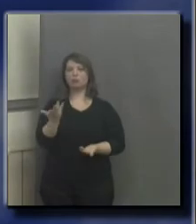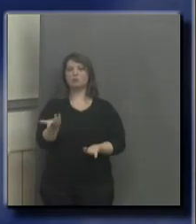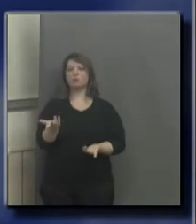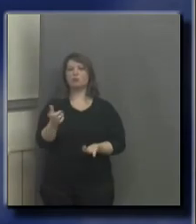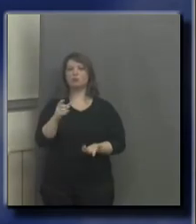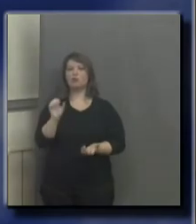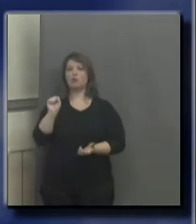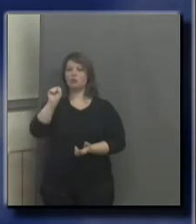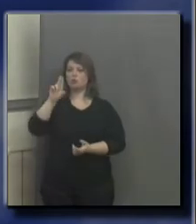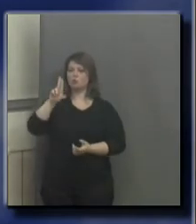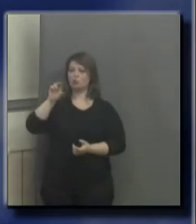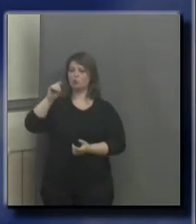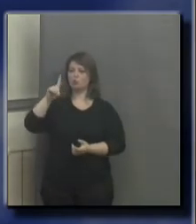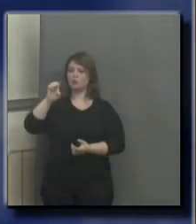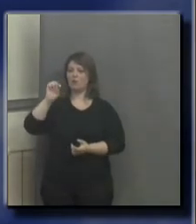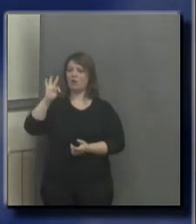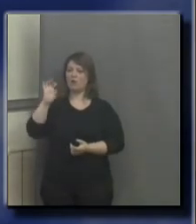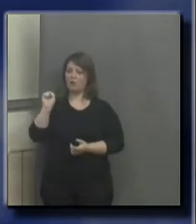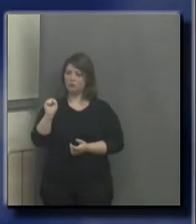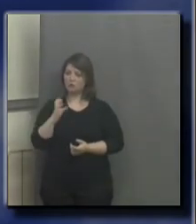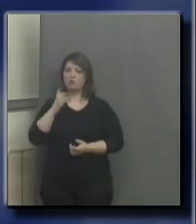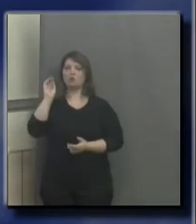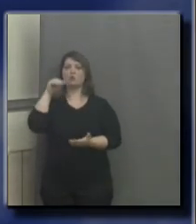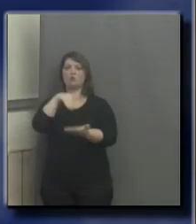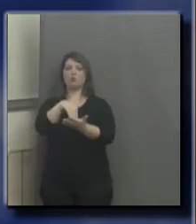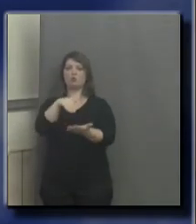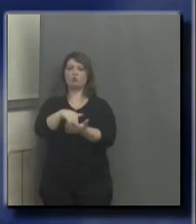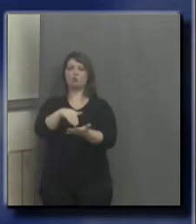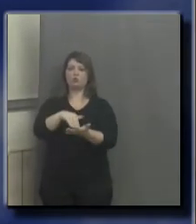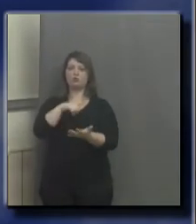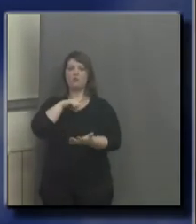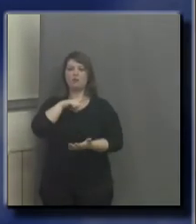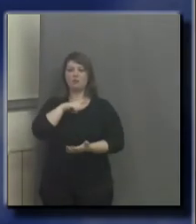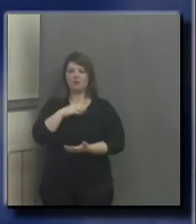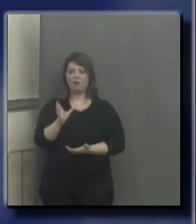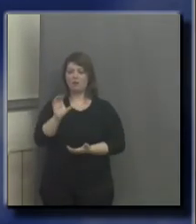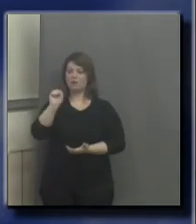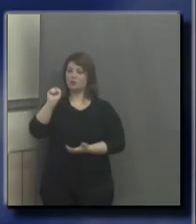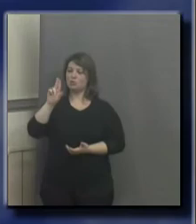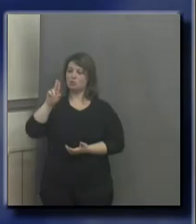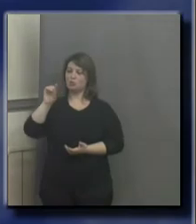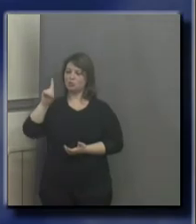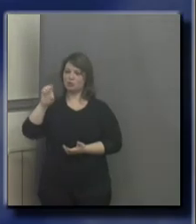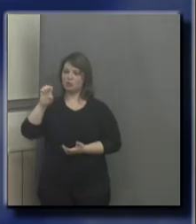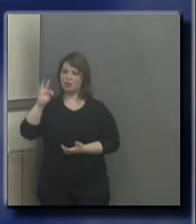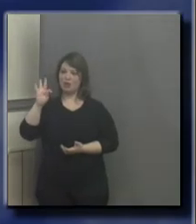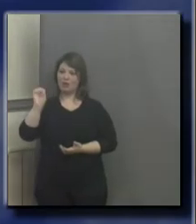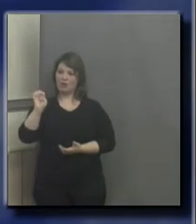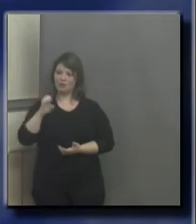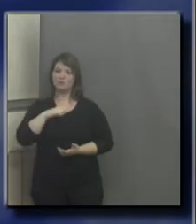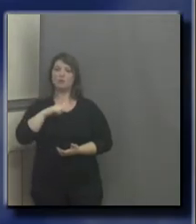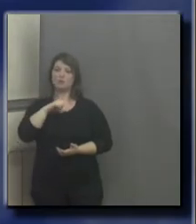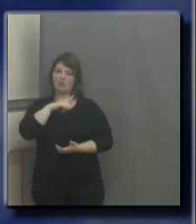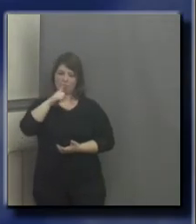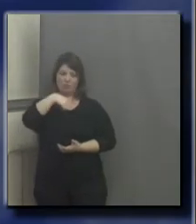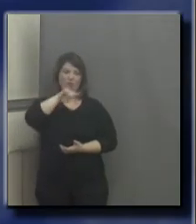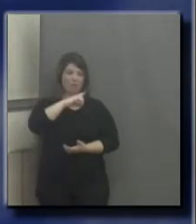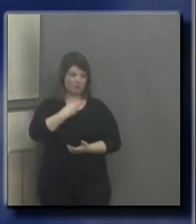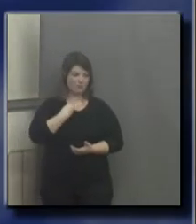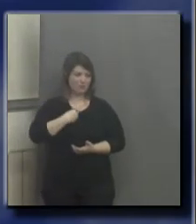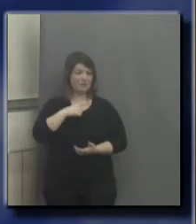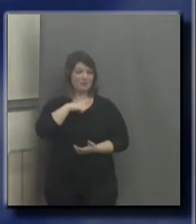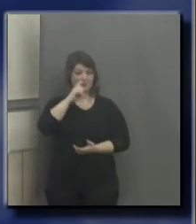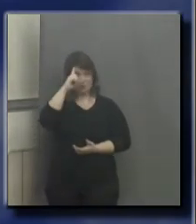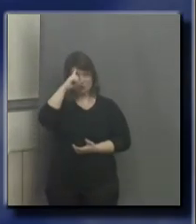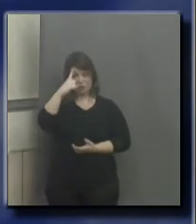Sudeste é a última. A reunião da região Sudeste, que é aquela da qual fazemos parte, será no dia 21